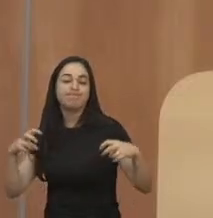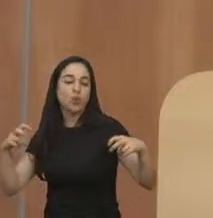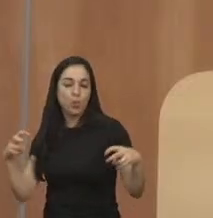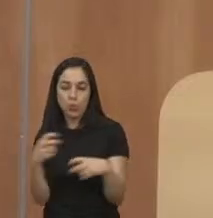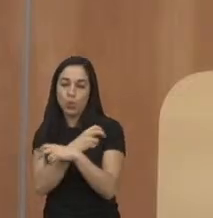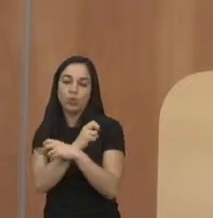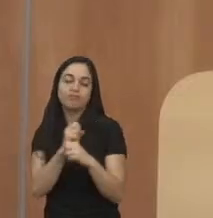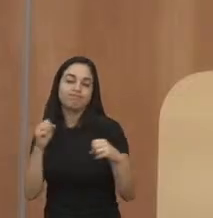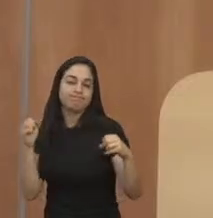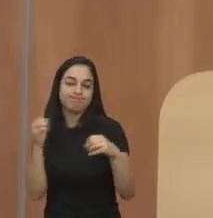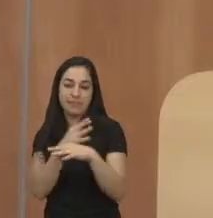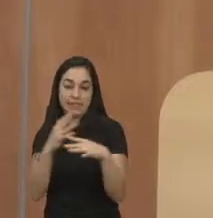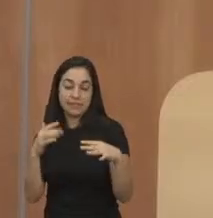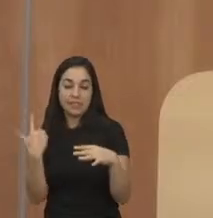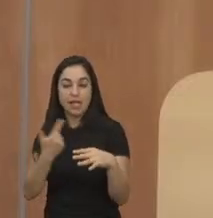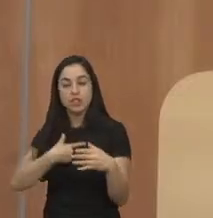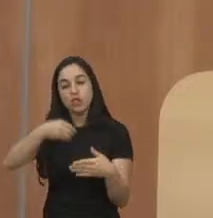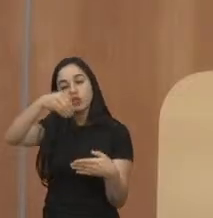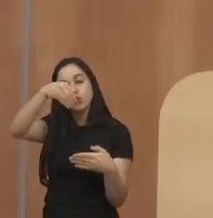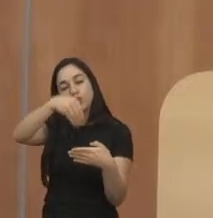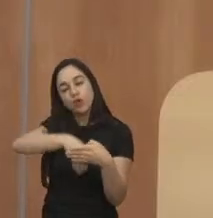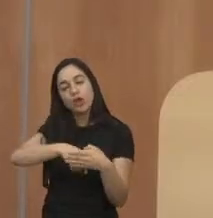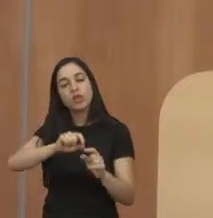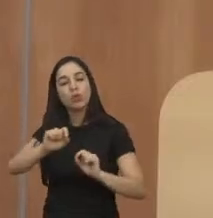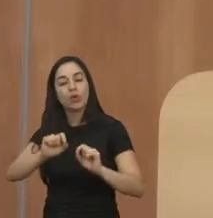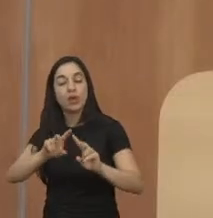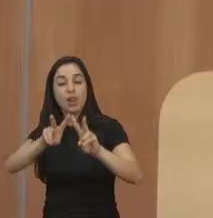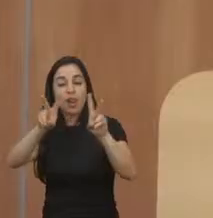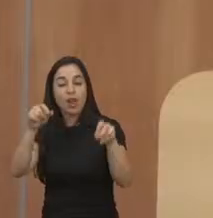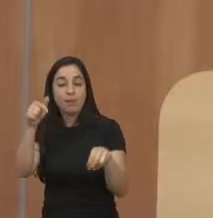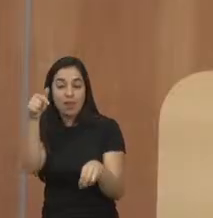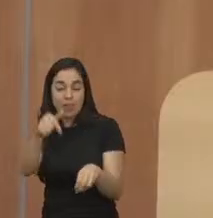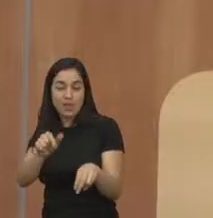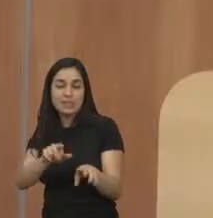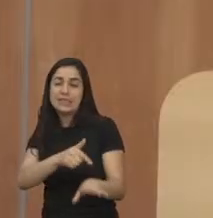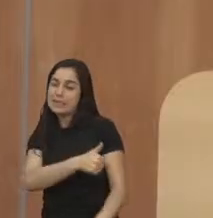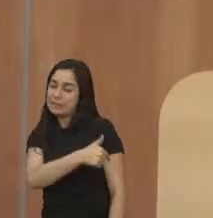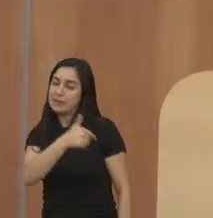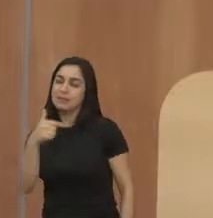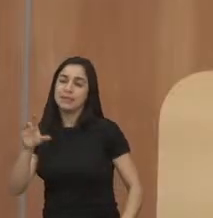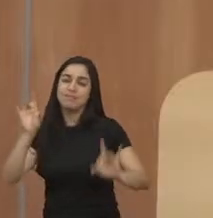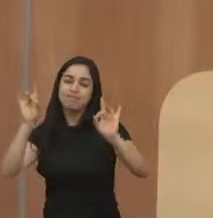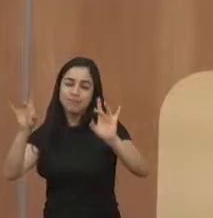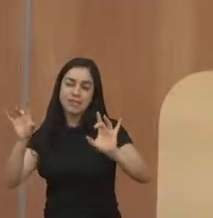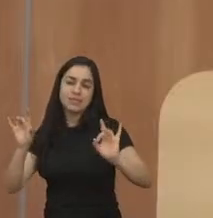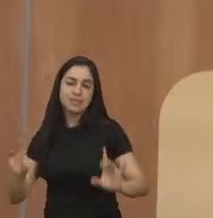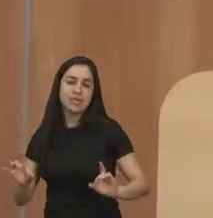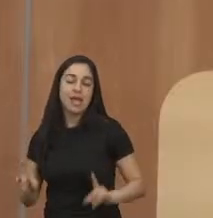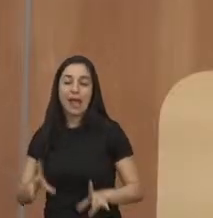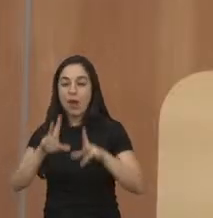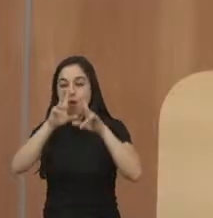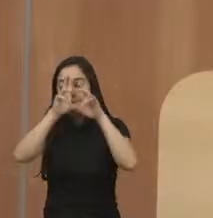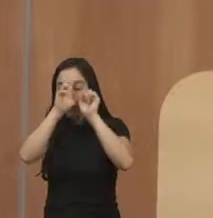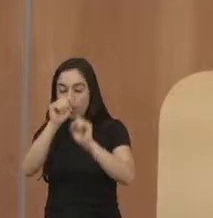então nada melhor do que a gente votar um tema desse numa semana tão especial e reforçar um trabalho que eles fazem muito importante também, não posso